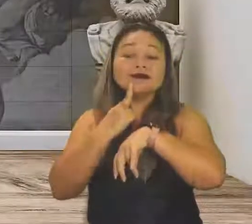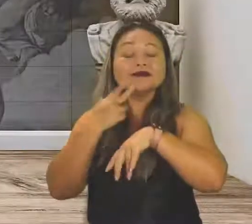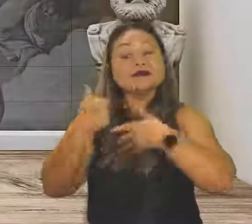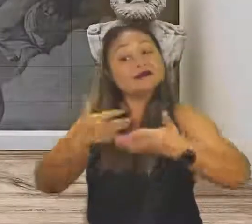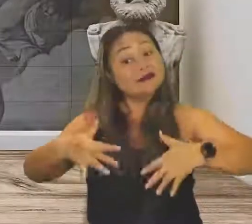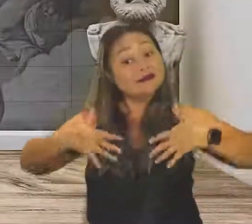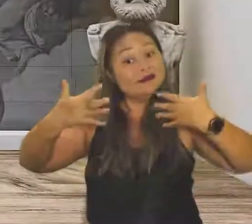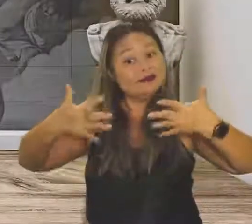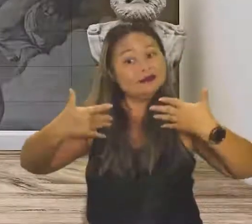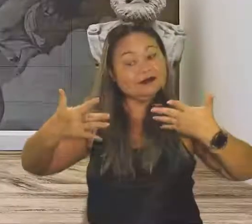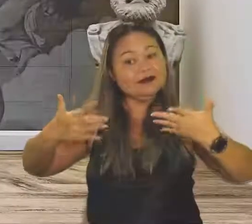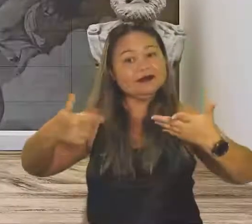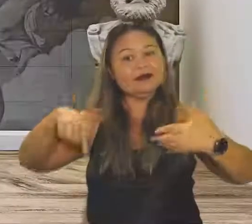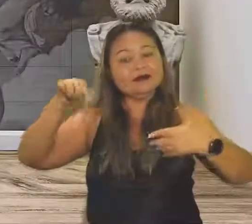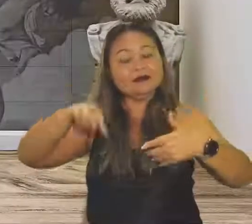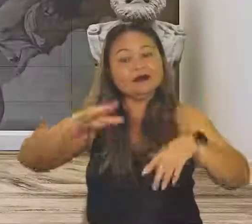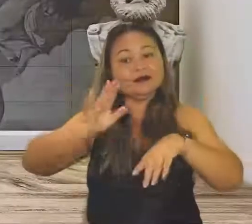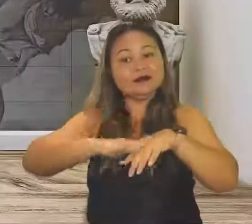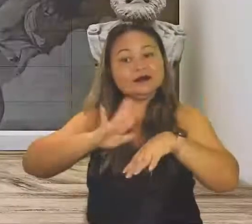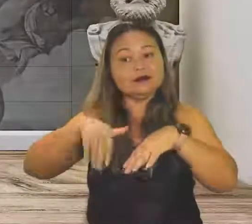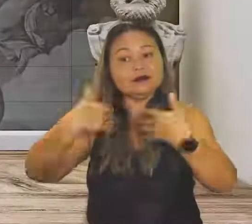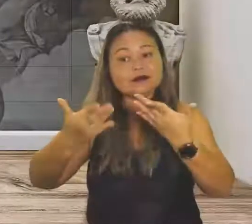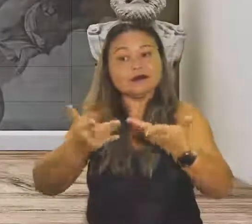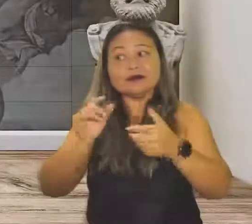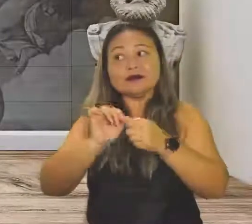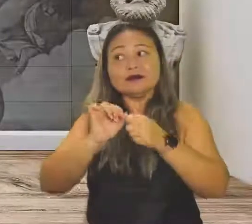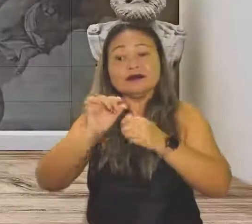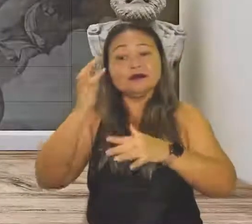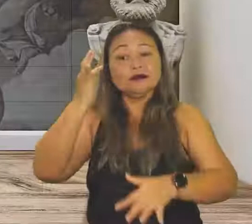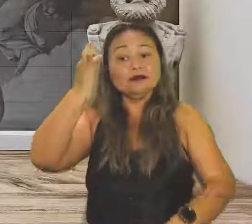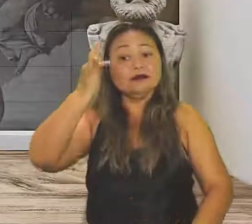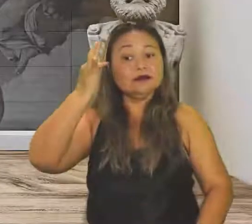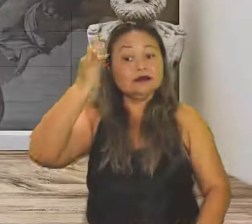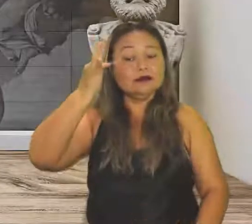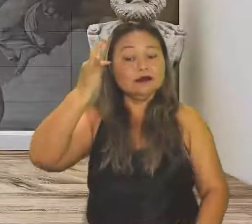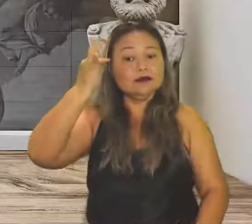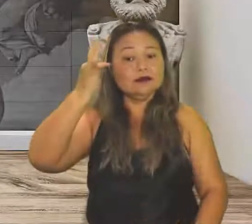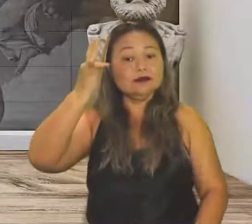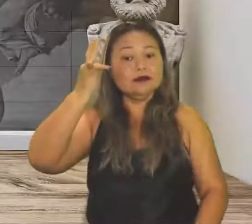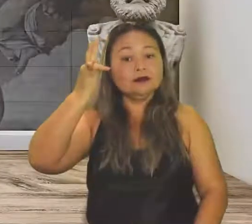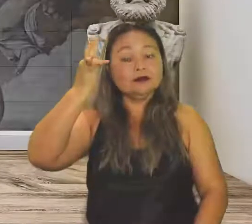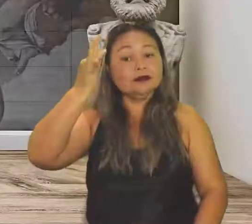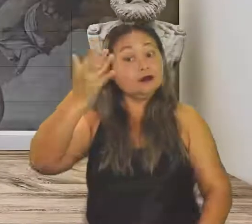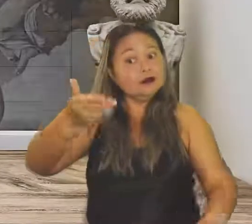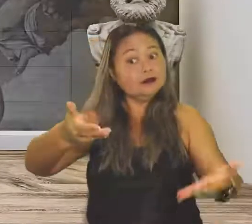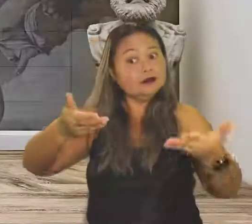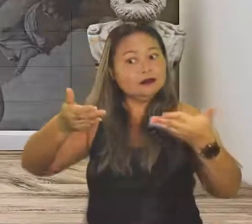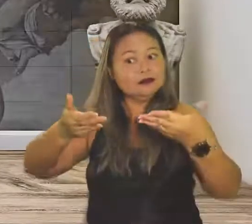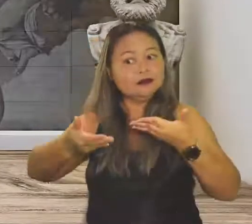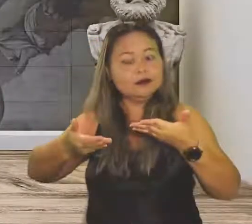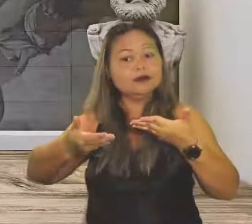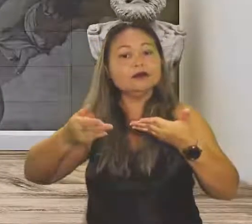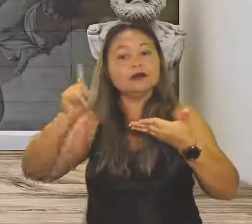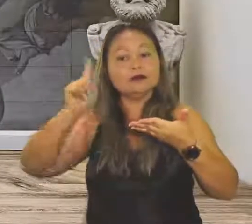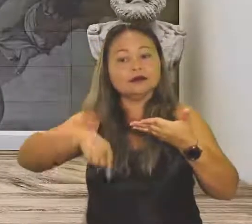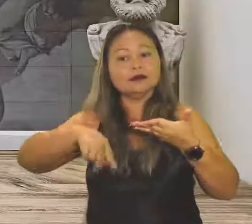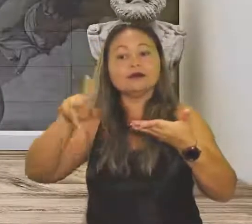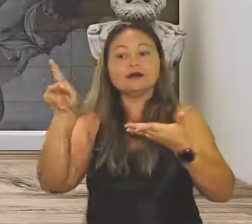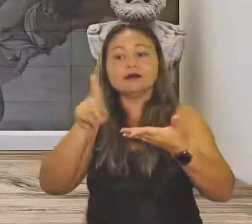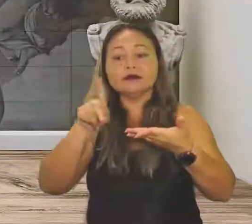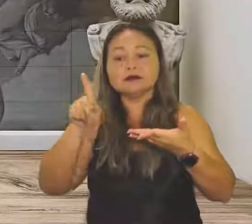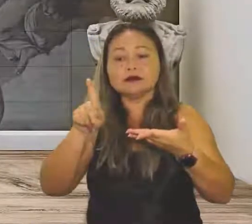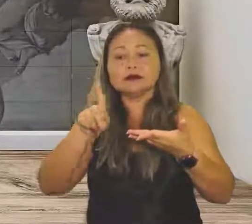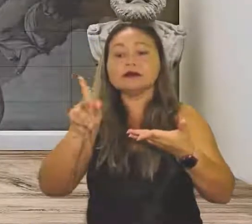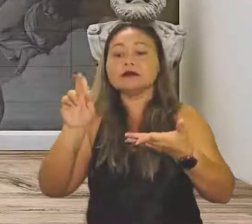muita alegria que estamos aqui para mais uma aula de filosofia. Sejam todos bem-vindos, não é verdade? Eu sou o professor